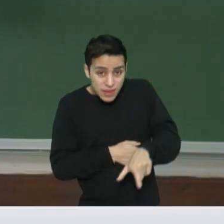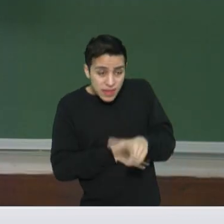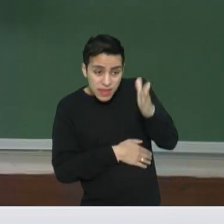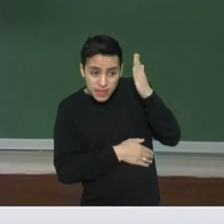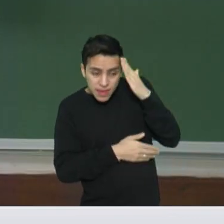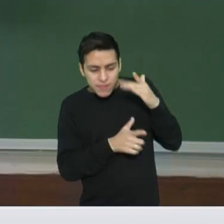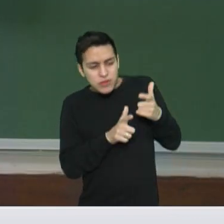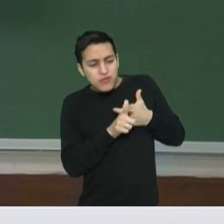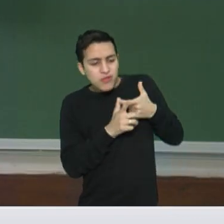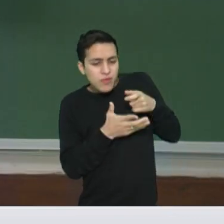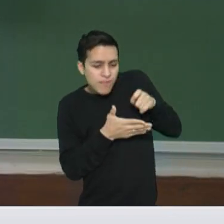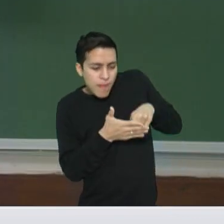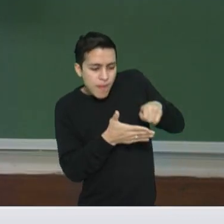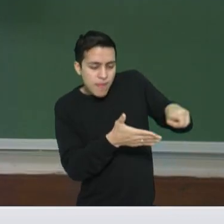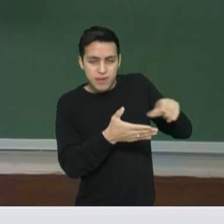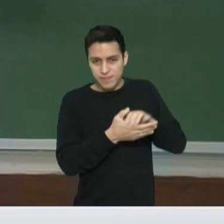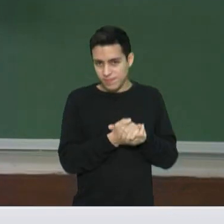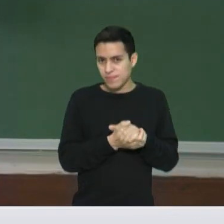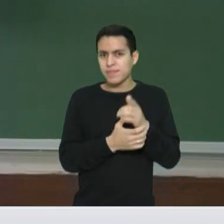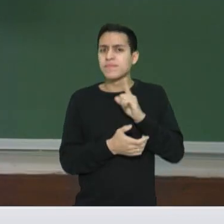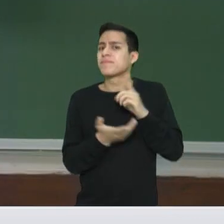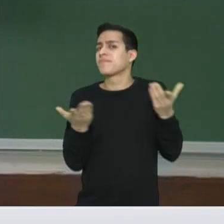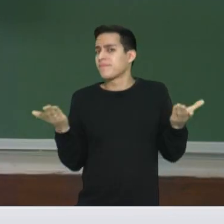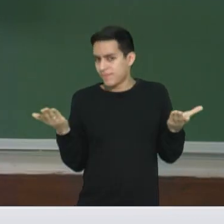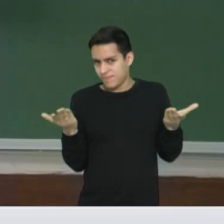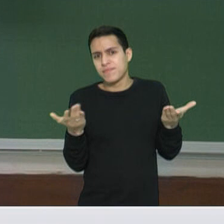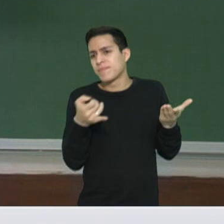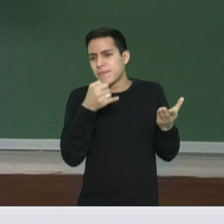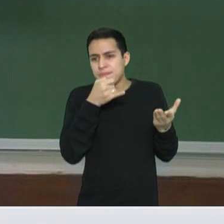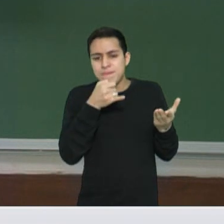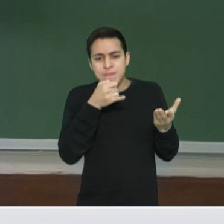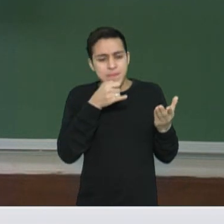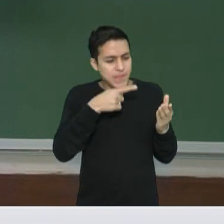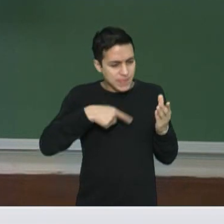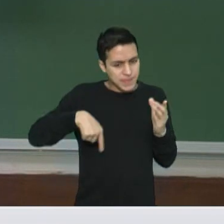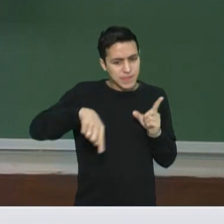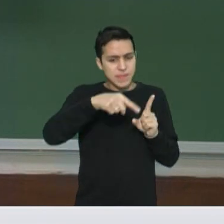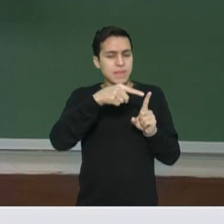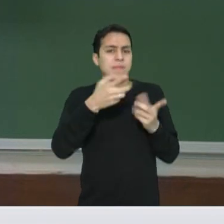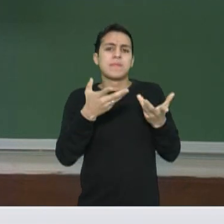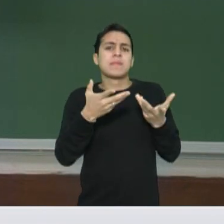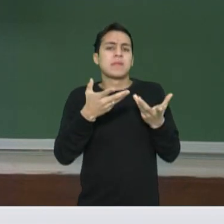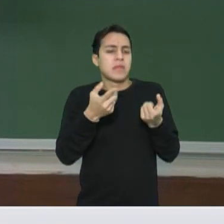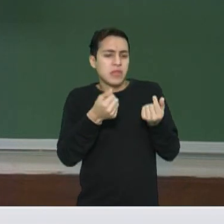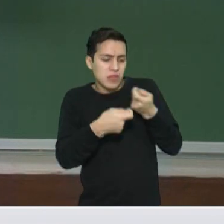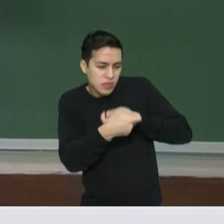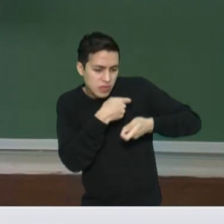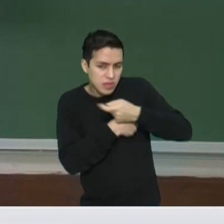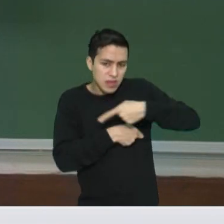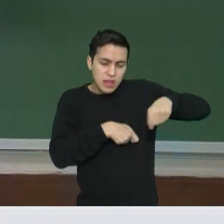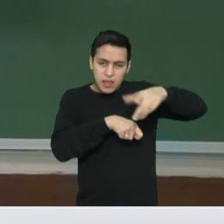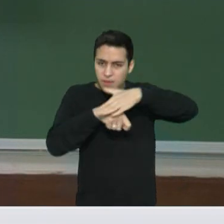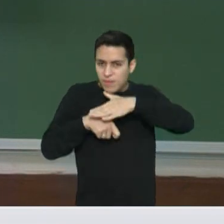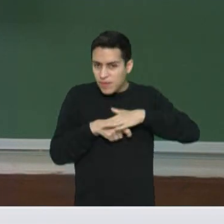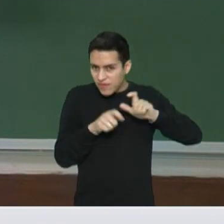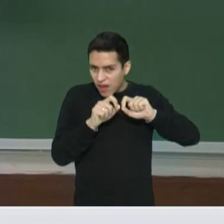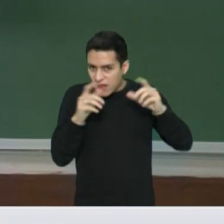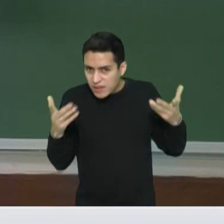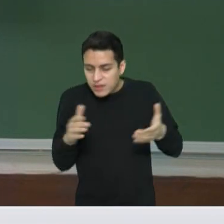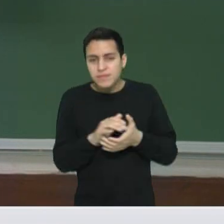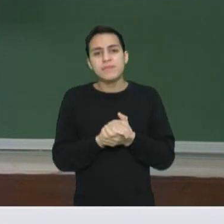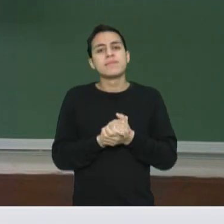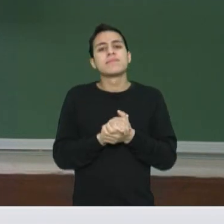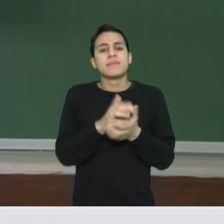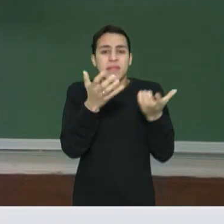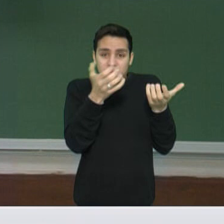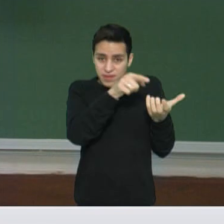Dessas dívidas aí que existem, ou desse tipo de finança aí que ela faz? Então eu quero que